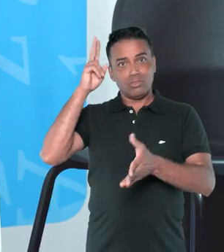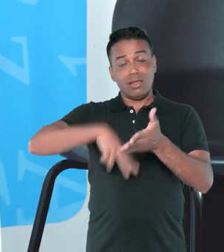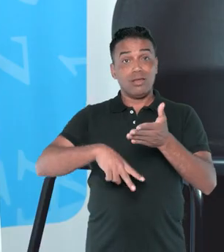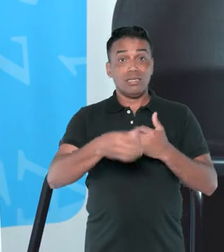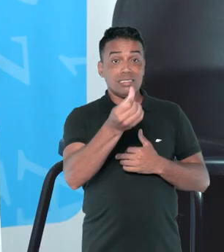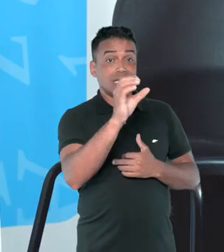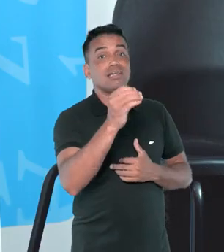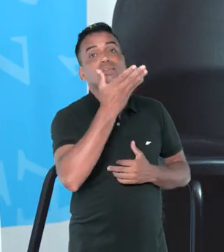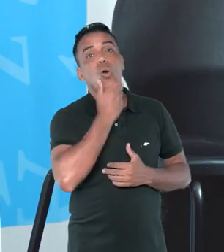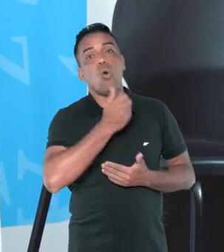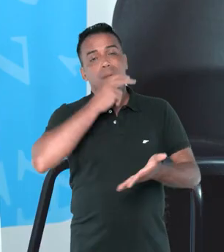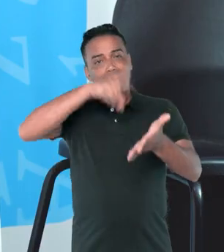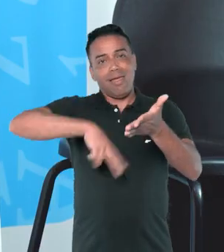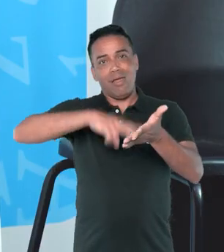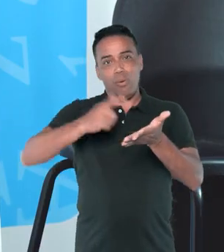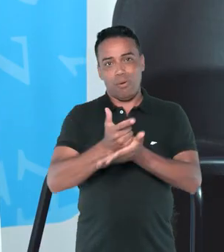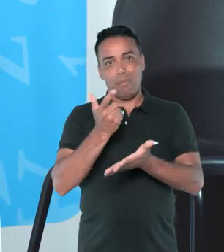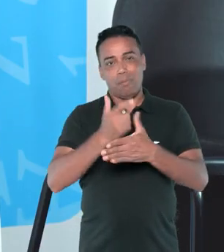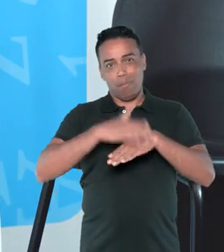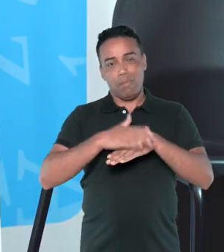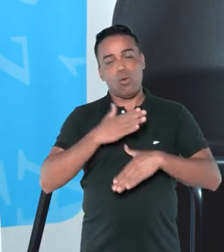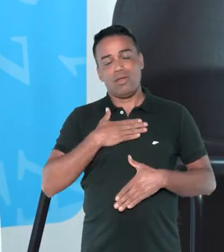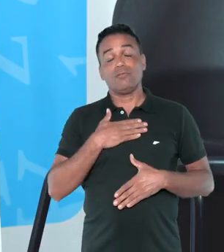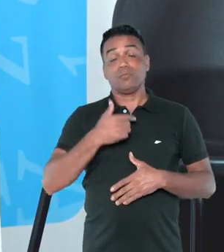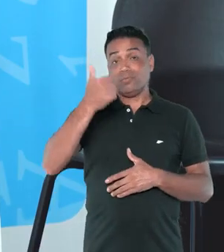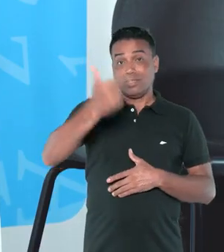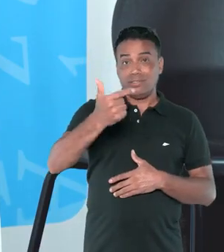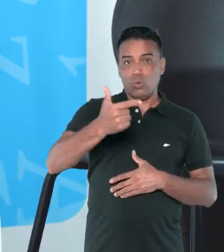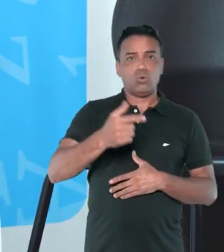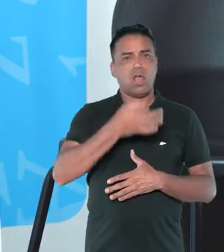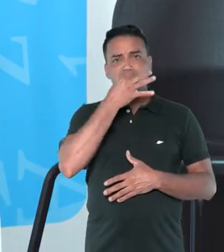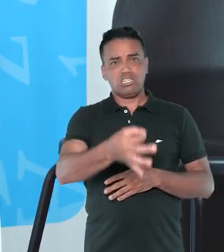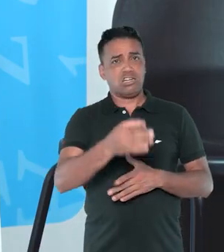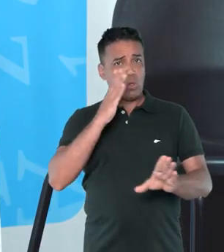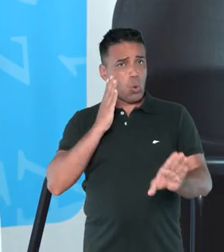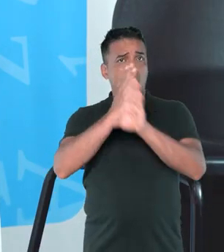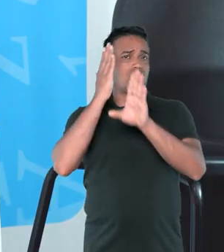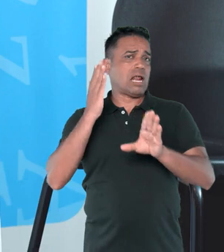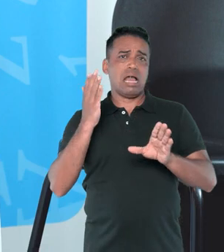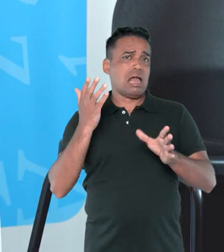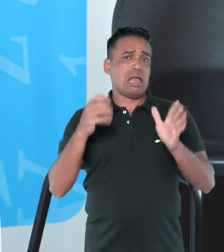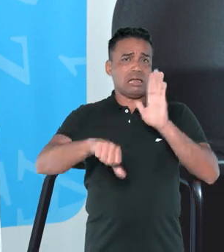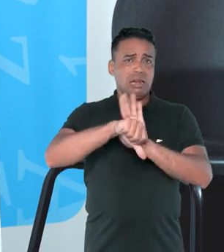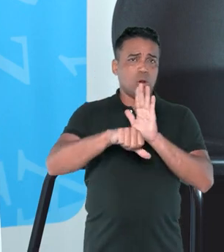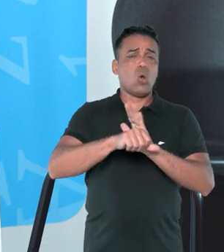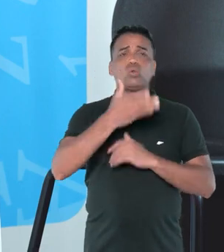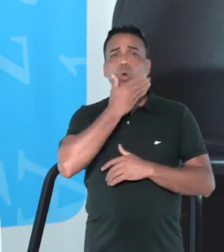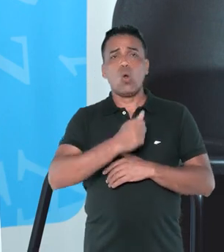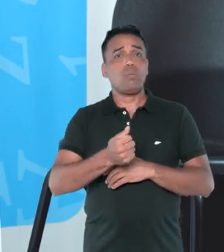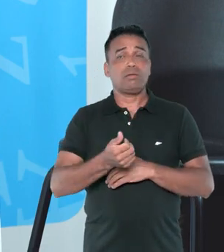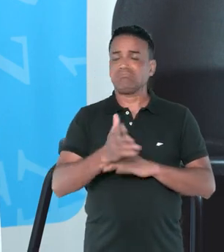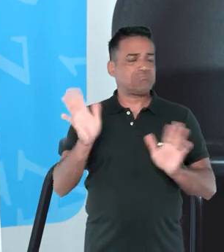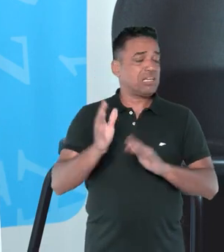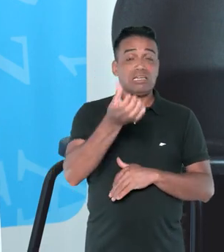que tinham 60 rapazes aqui que tinham lido meu livro, por isso que eu vim. Segundo, não vim achando que ia encontrar nenhum monstro, eu vim para encontrar